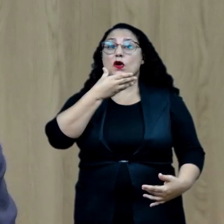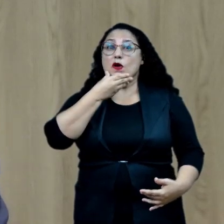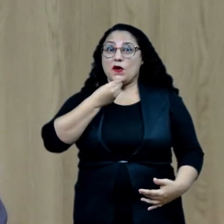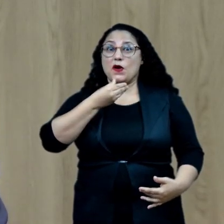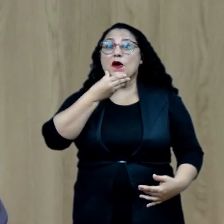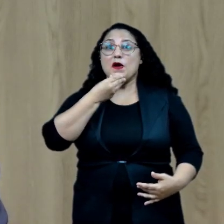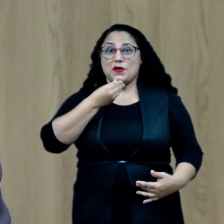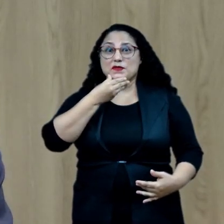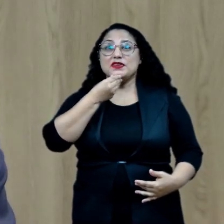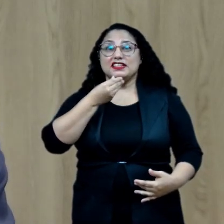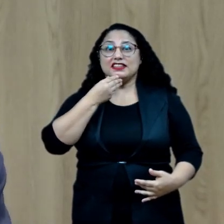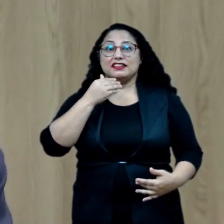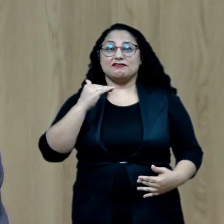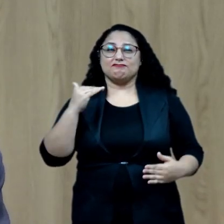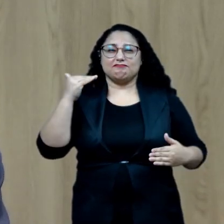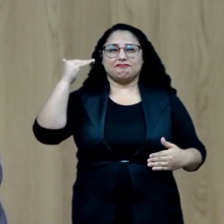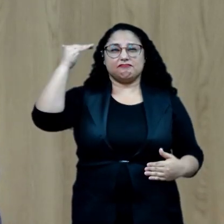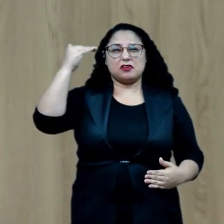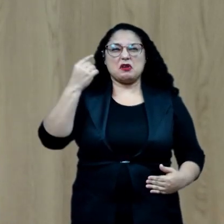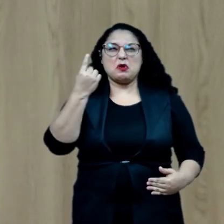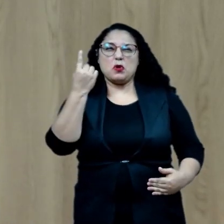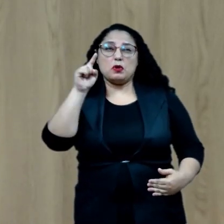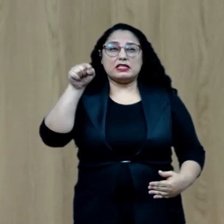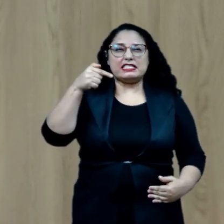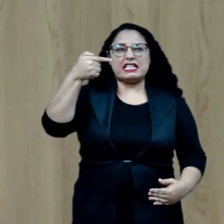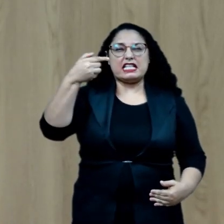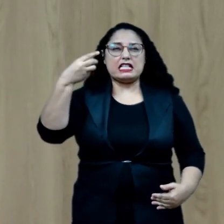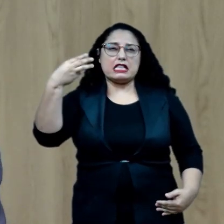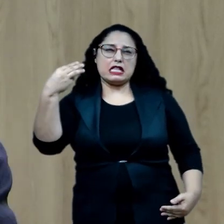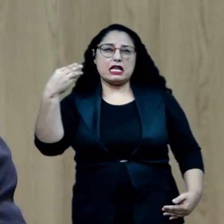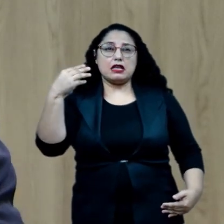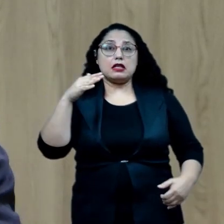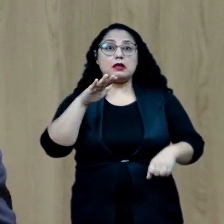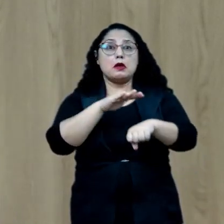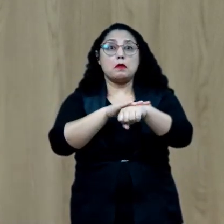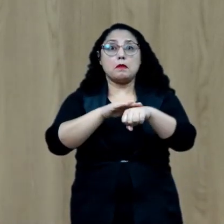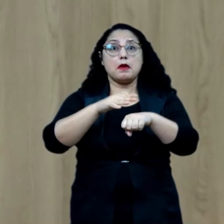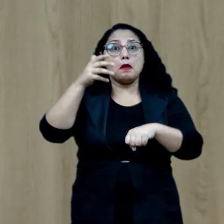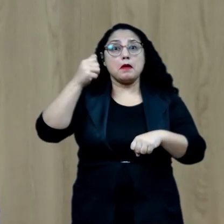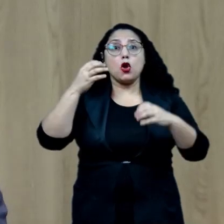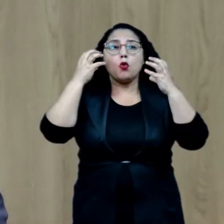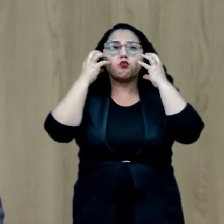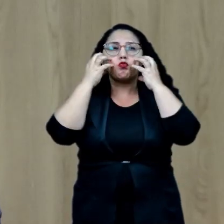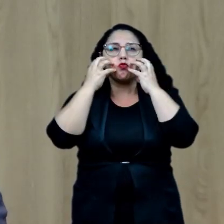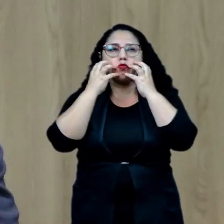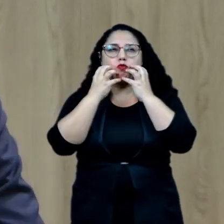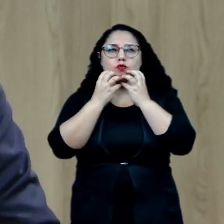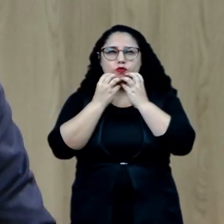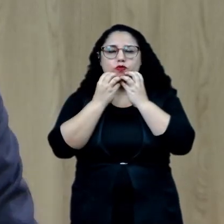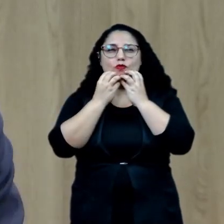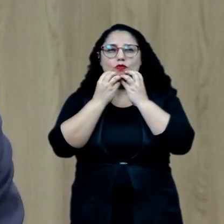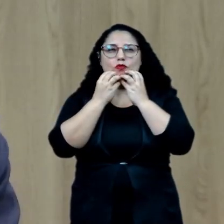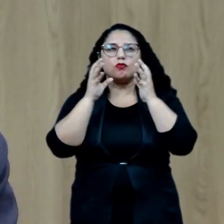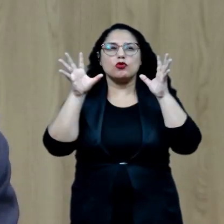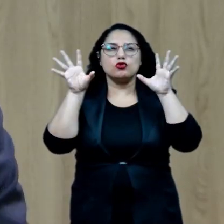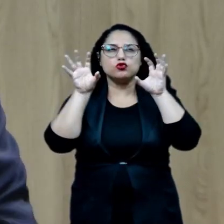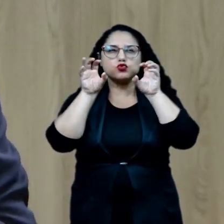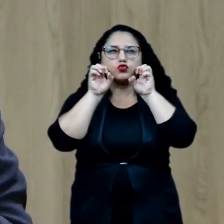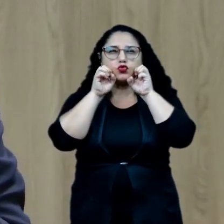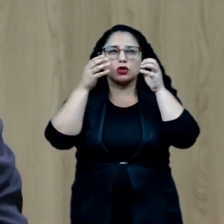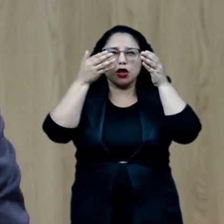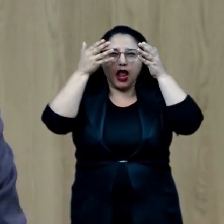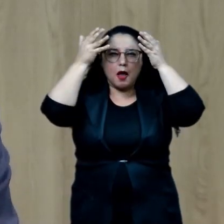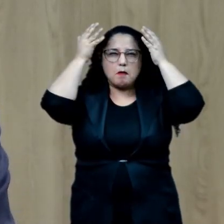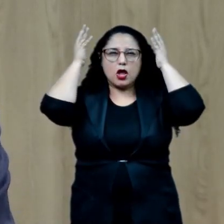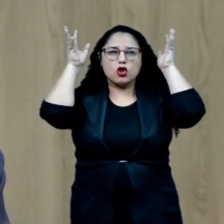homem, tenho em torno de 1,73 de altura, branco, uso barba escura,